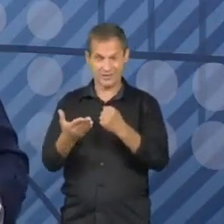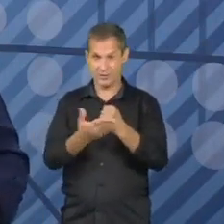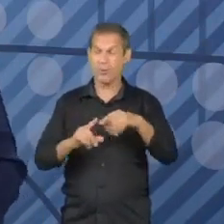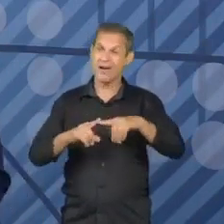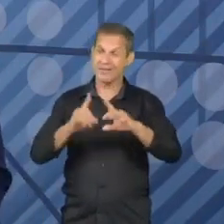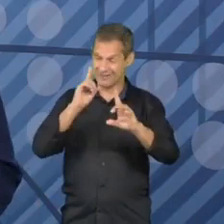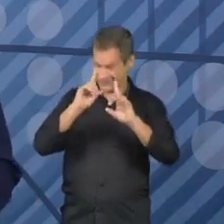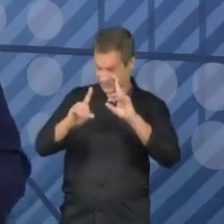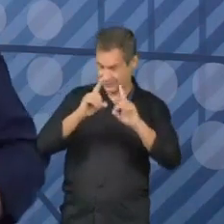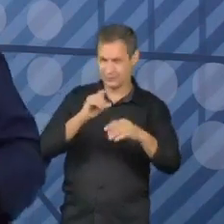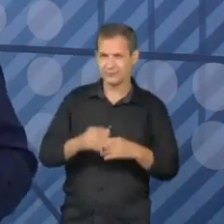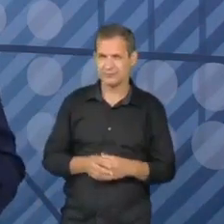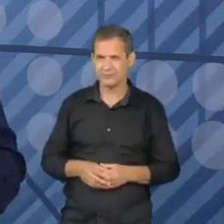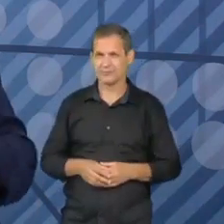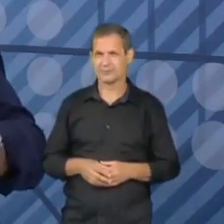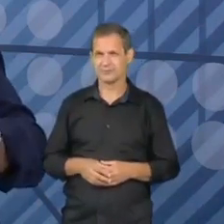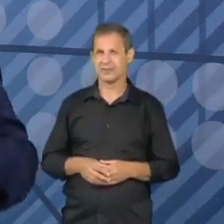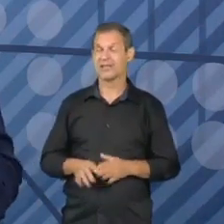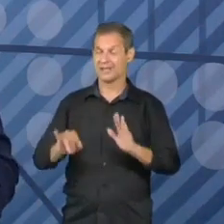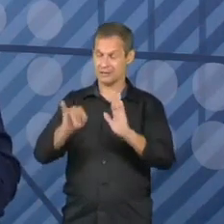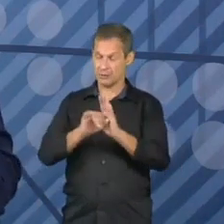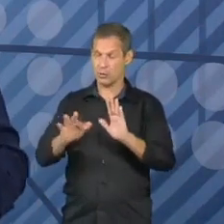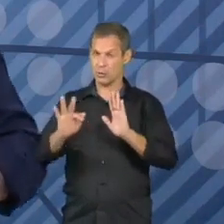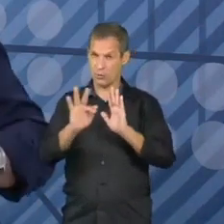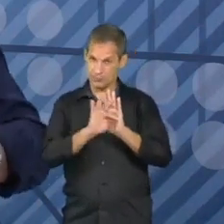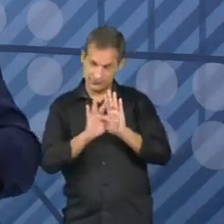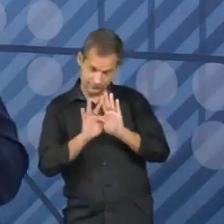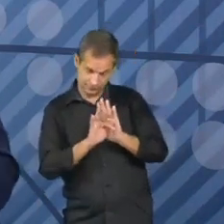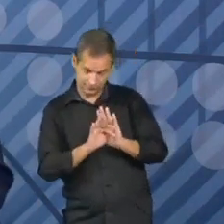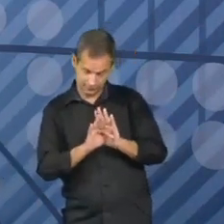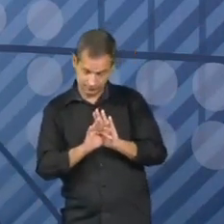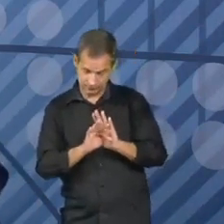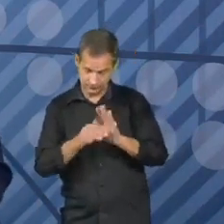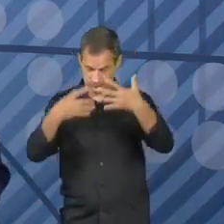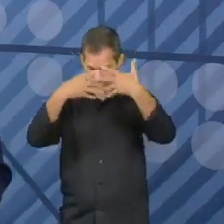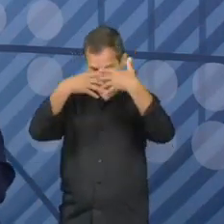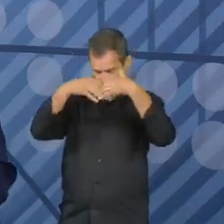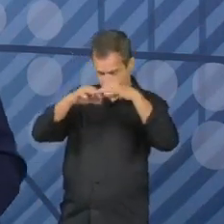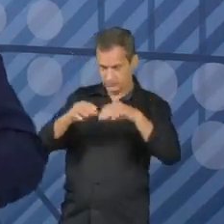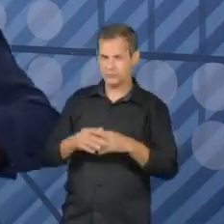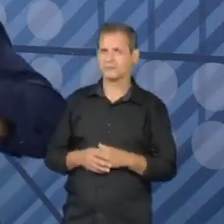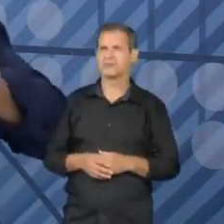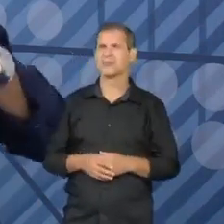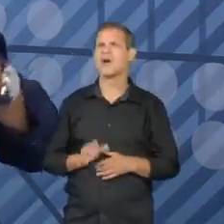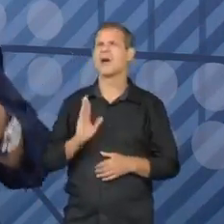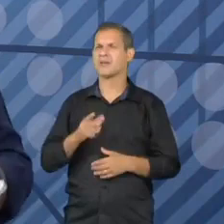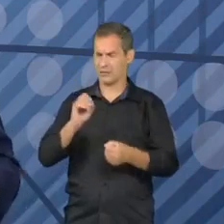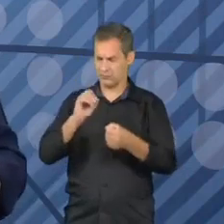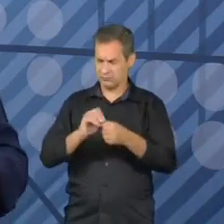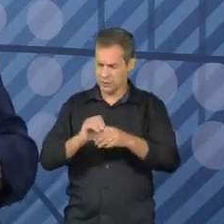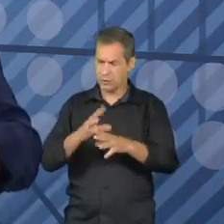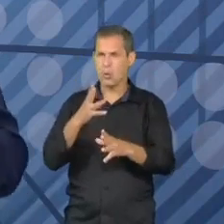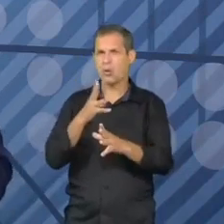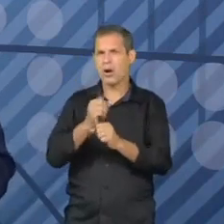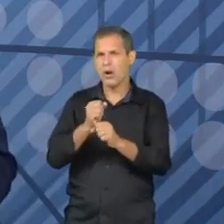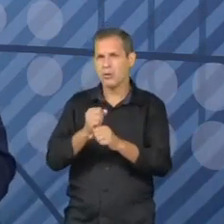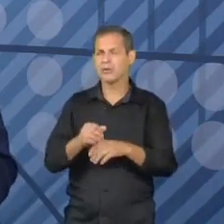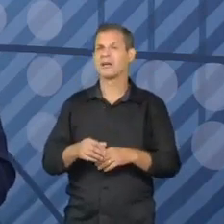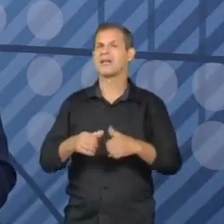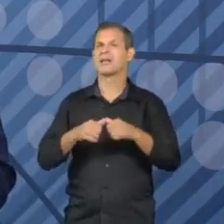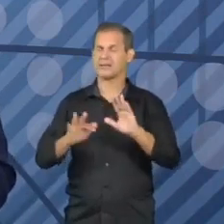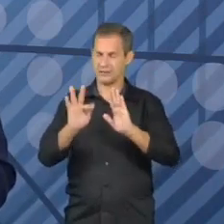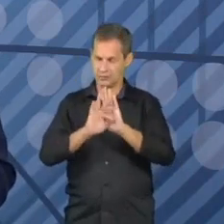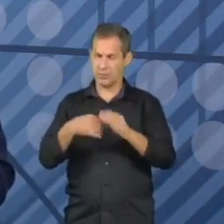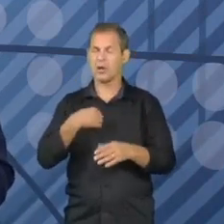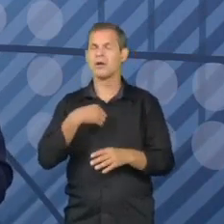são dados aqui que foram levantados. Eu tenho uma fórmula que já foi pensada, já foi feito vários cálculos e através dela